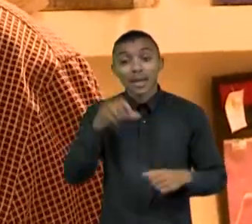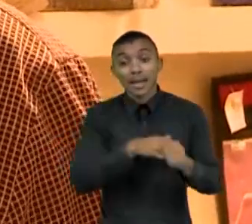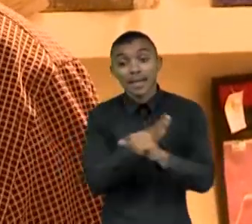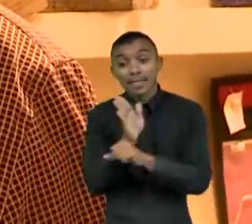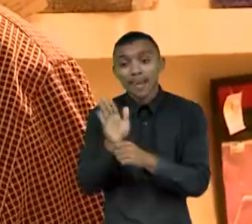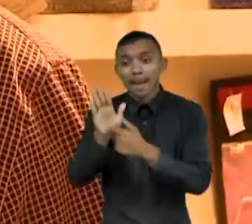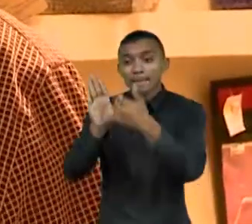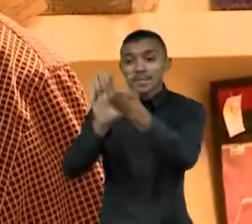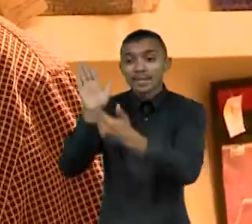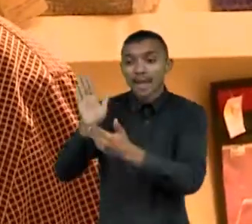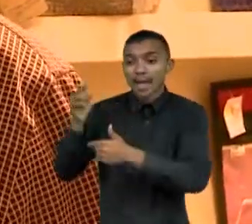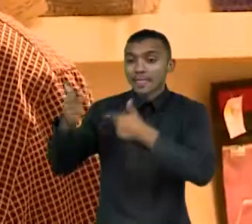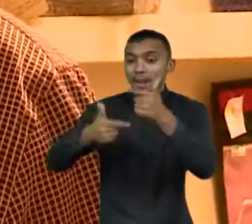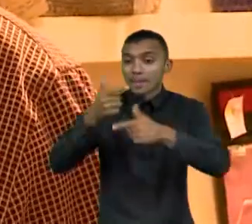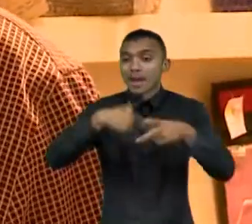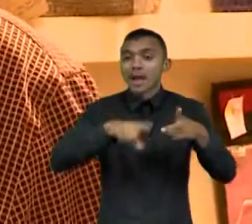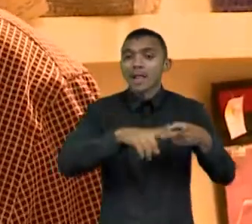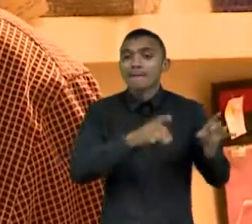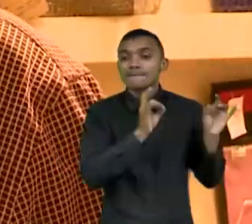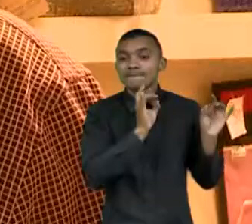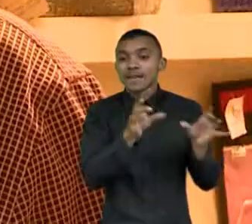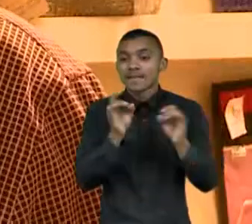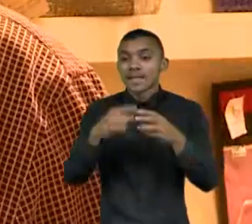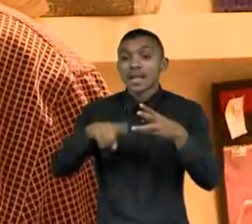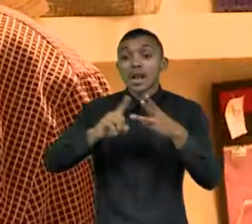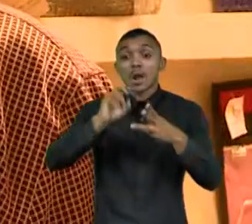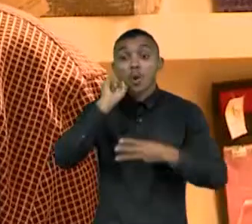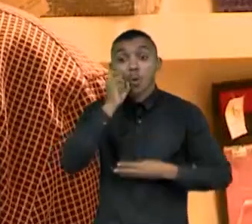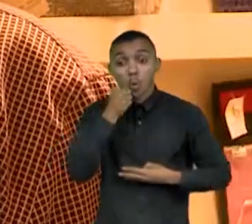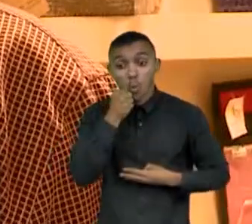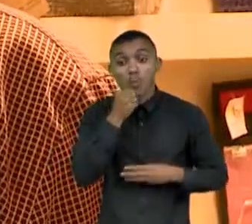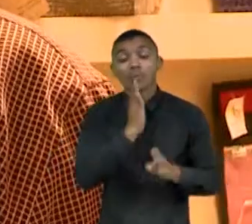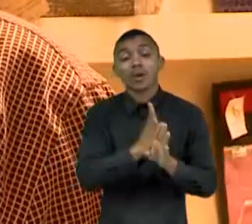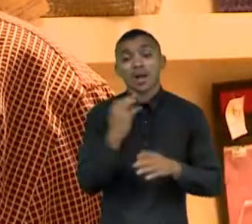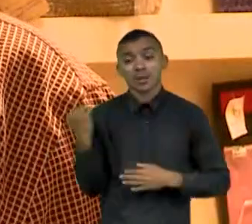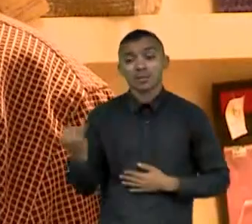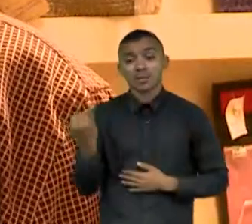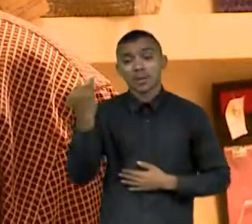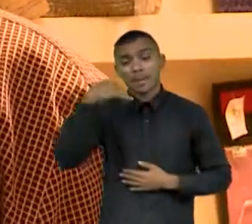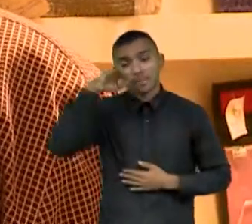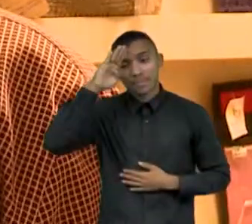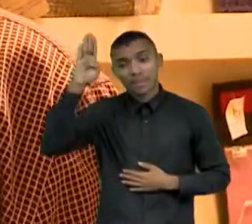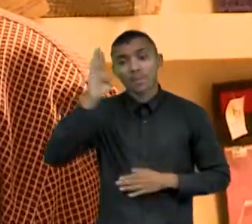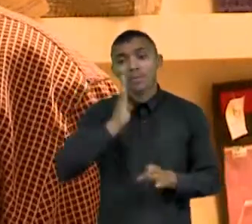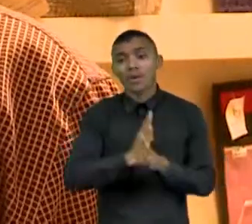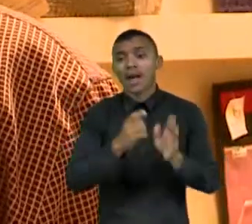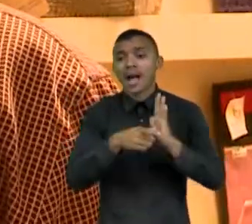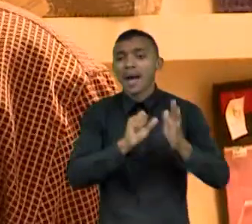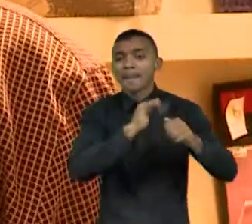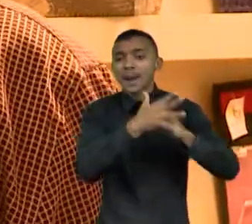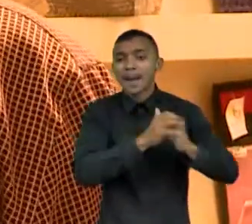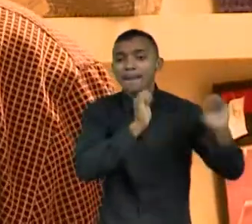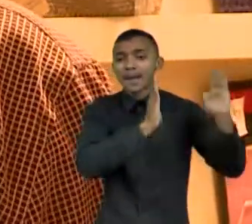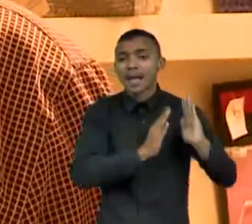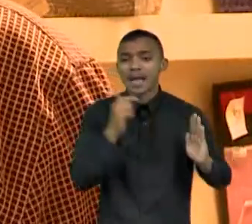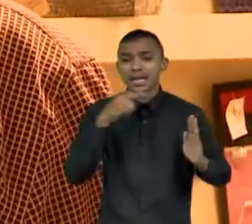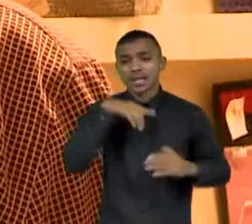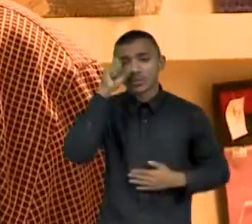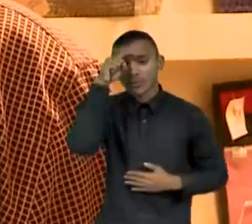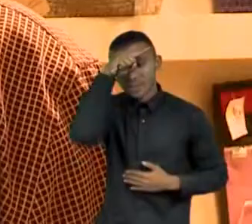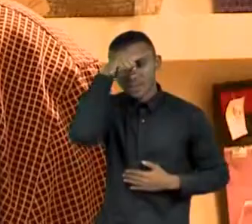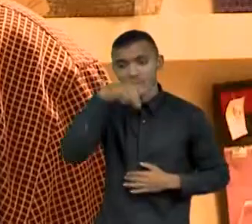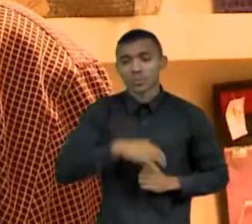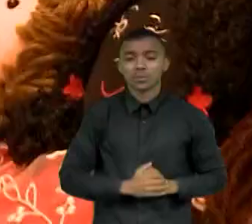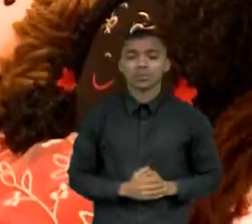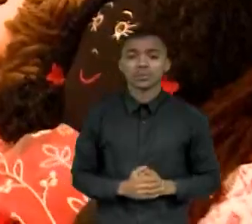seu trabalho, vender os seus produtos, gerar renda para essas mulheres, que é muito importante, né? Principalmente após um período tão complicado como foi o